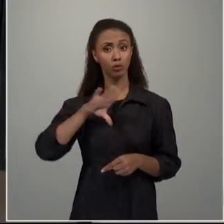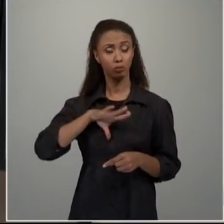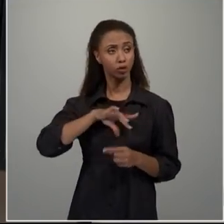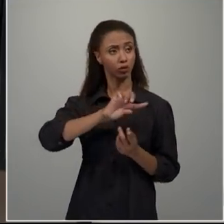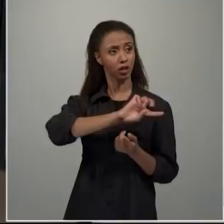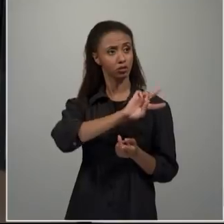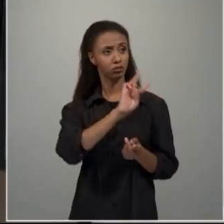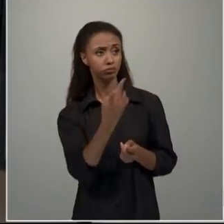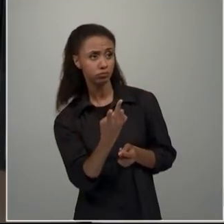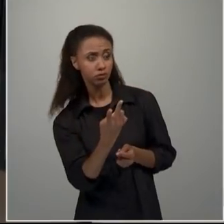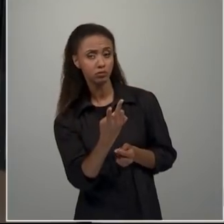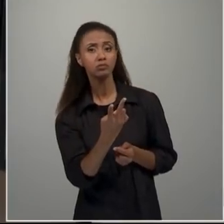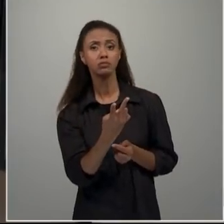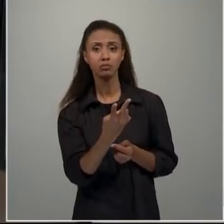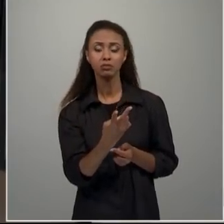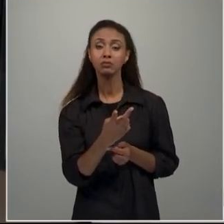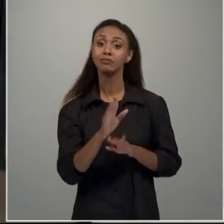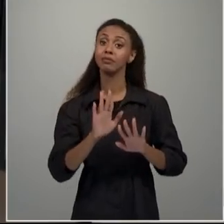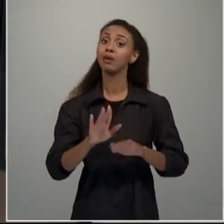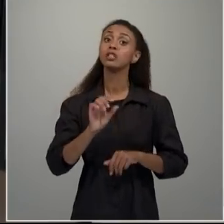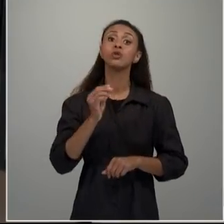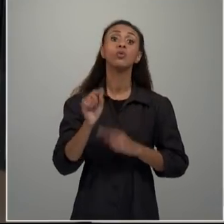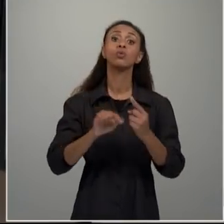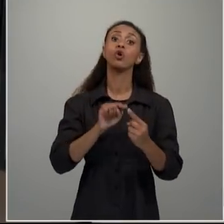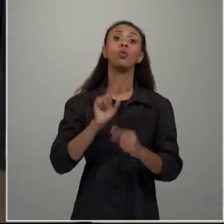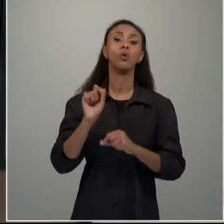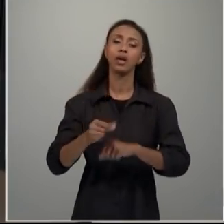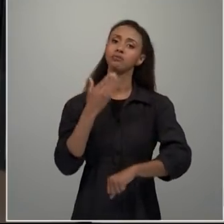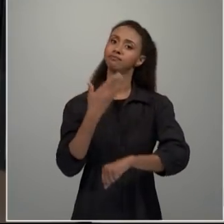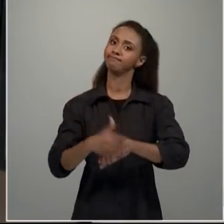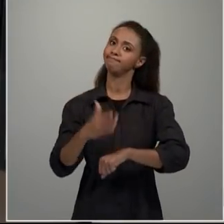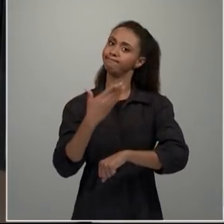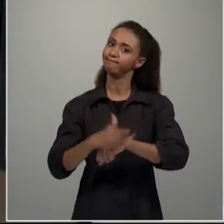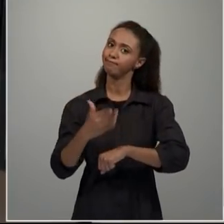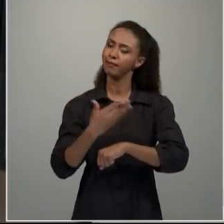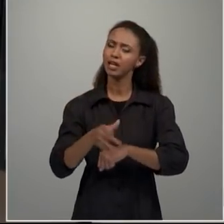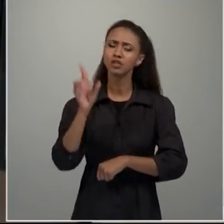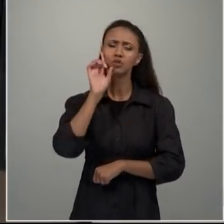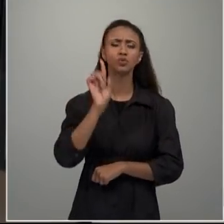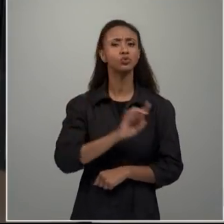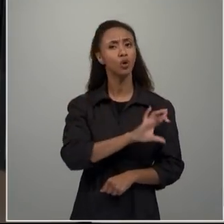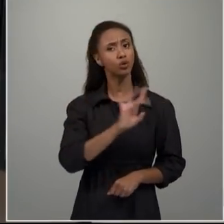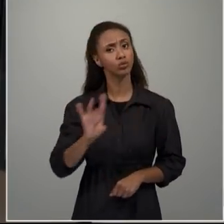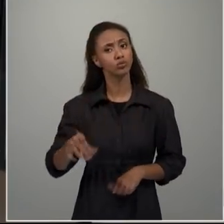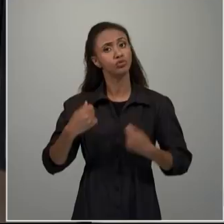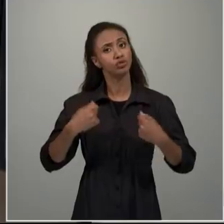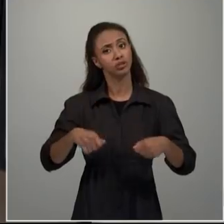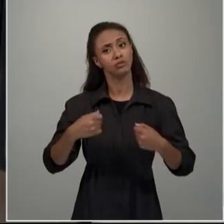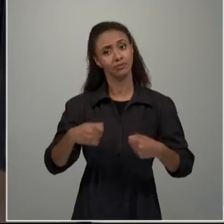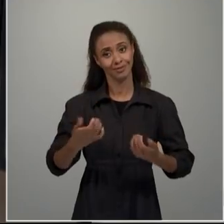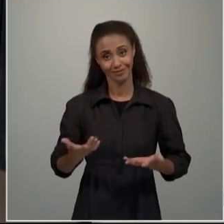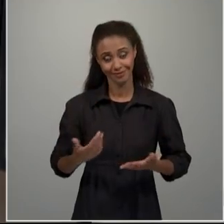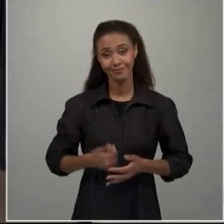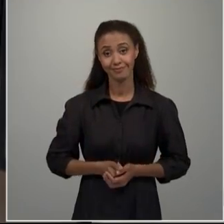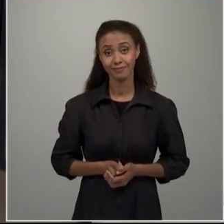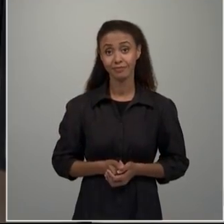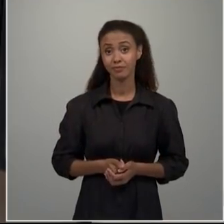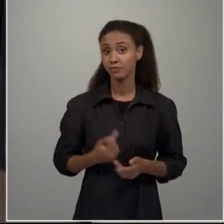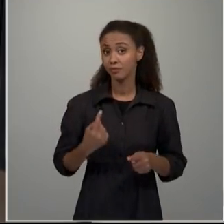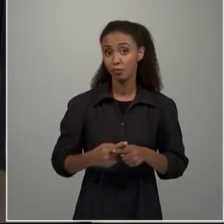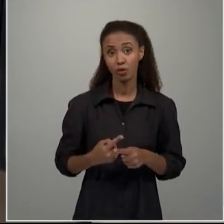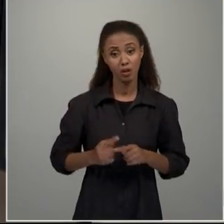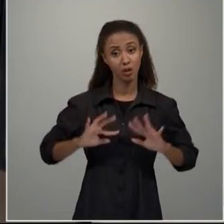busca tudo é uma prática é uma ação cotidiana que você tem que trazer para a sua vida tá porque assim tudo é